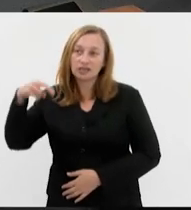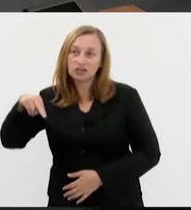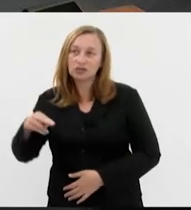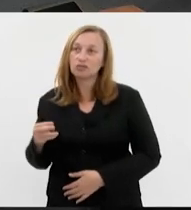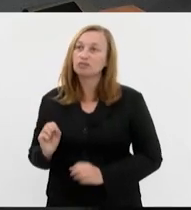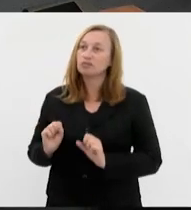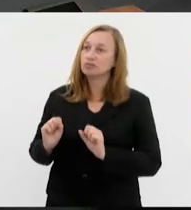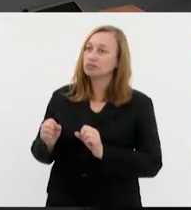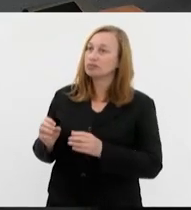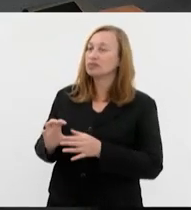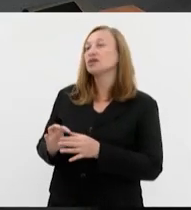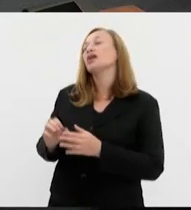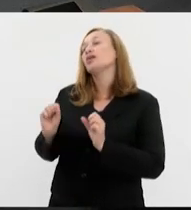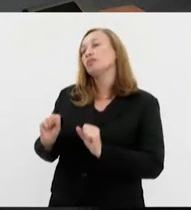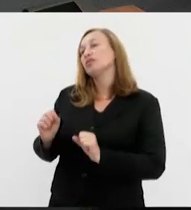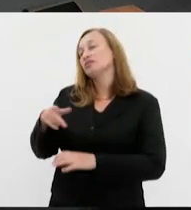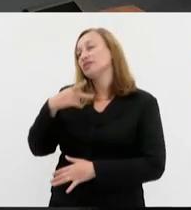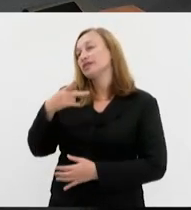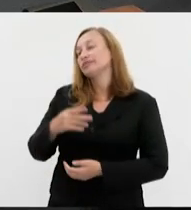seu